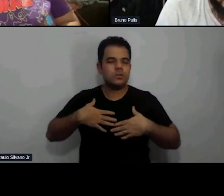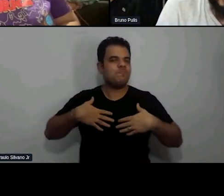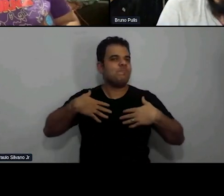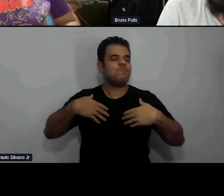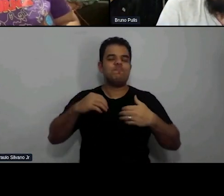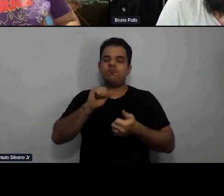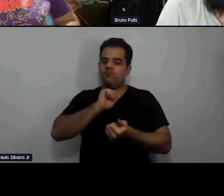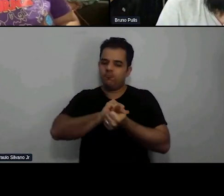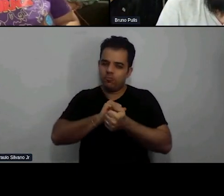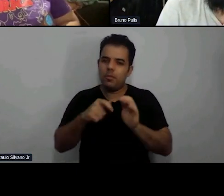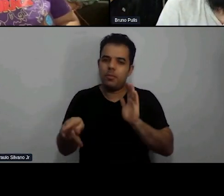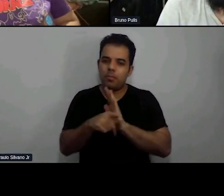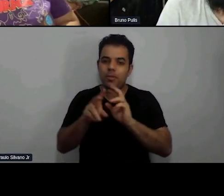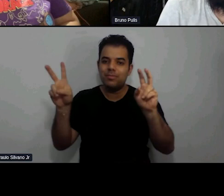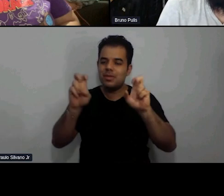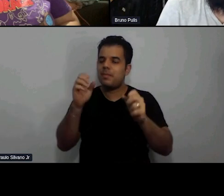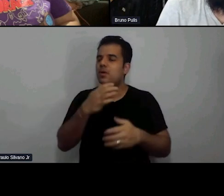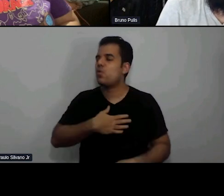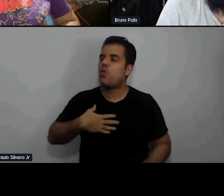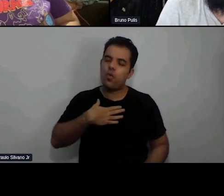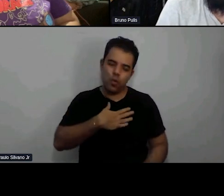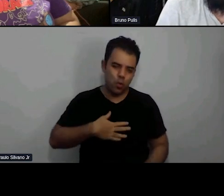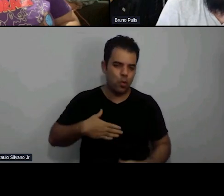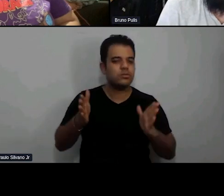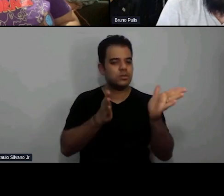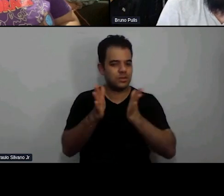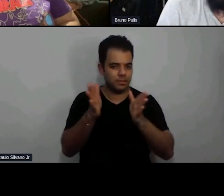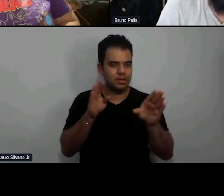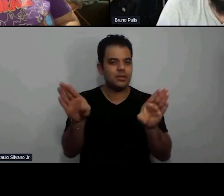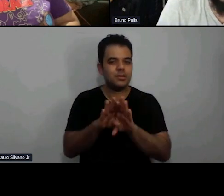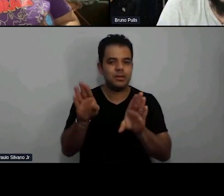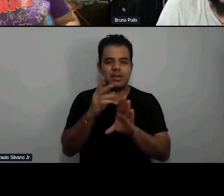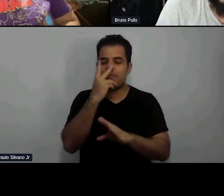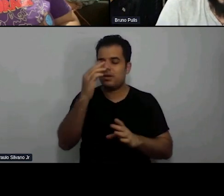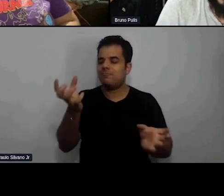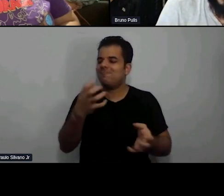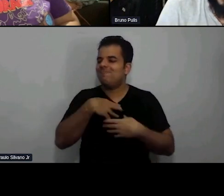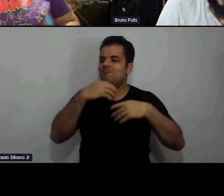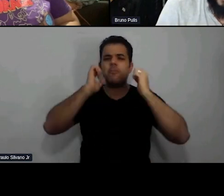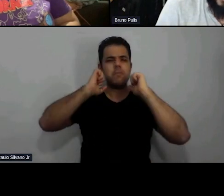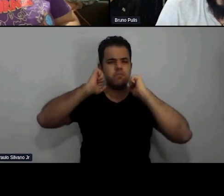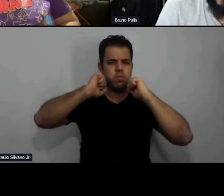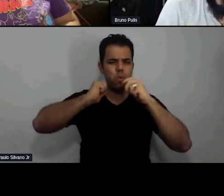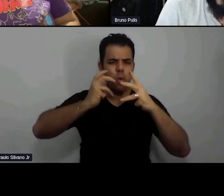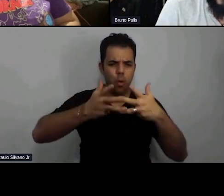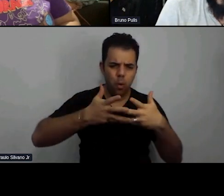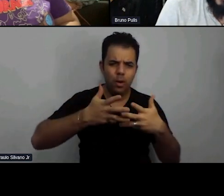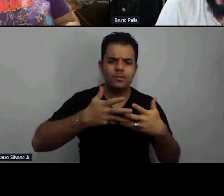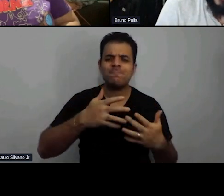poder falar de algo que a gente gosta, né? A gente fala até com mais